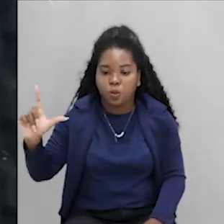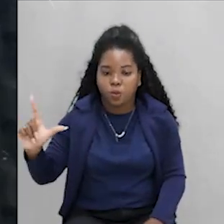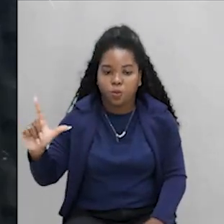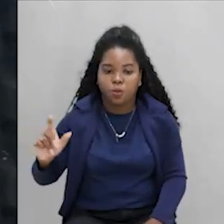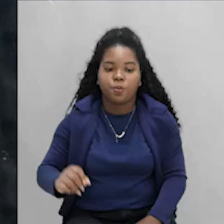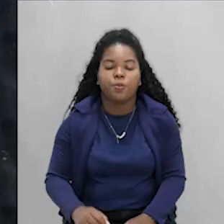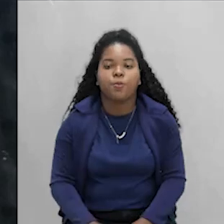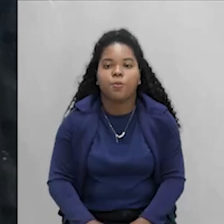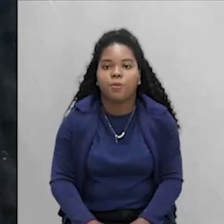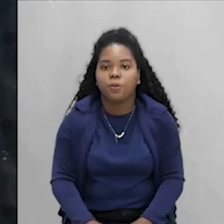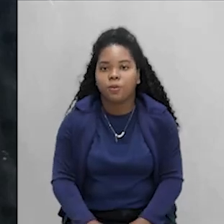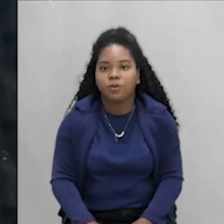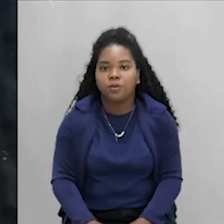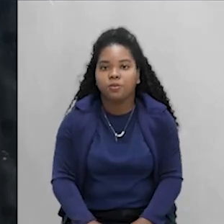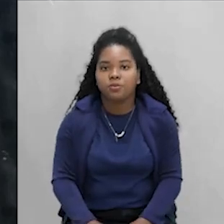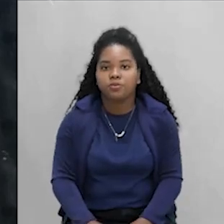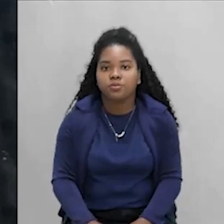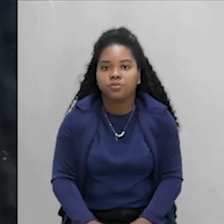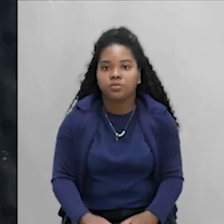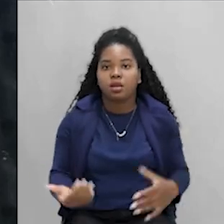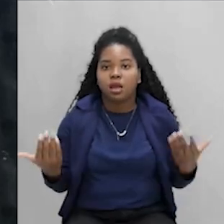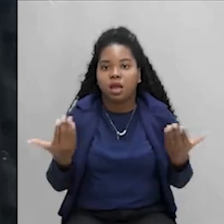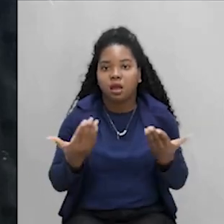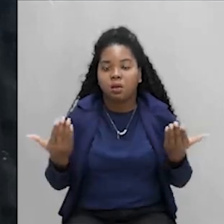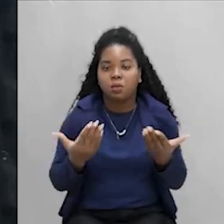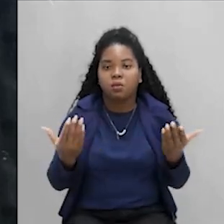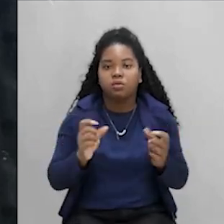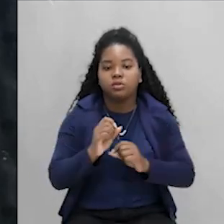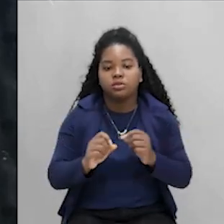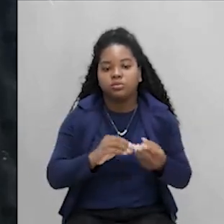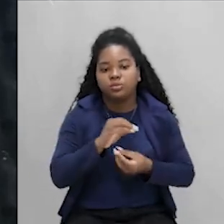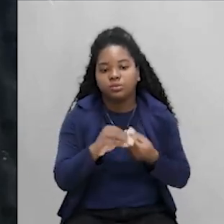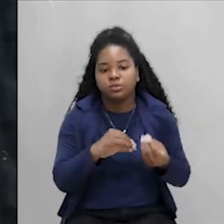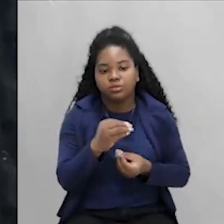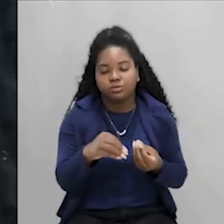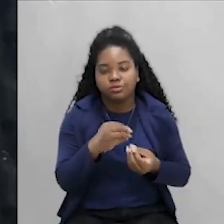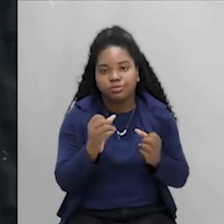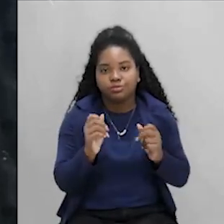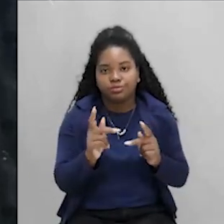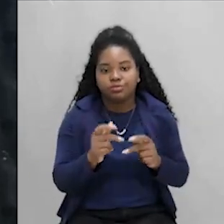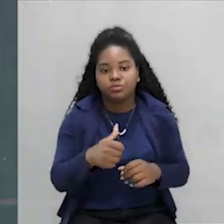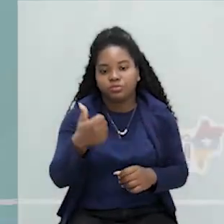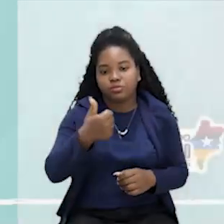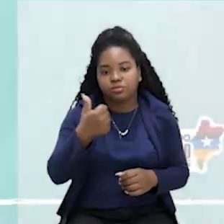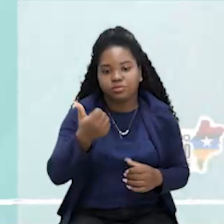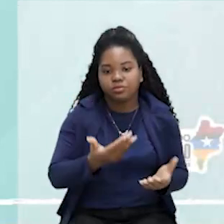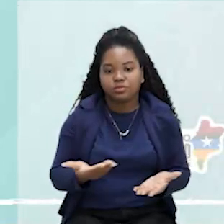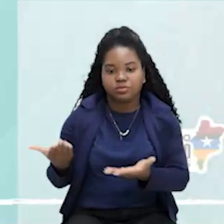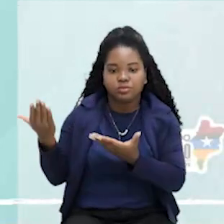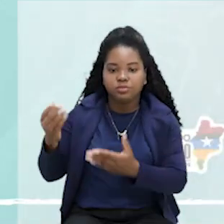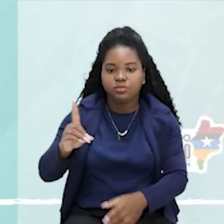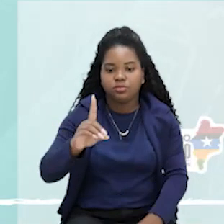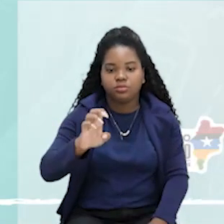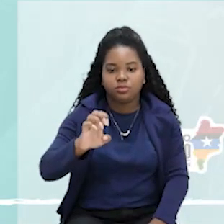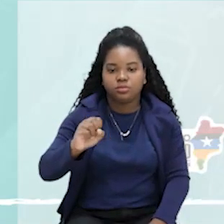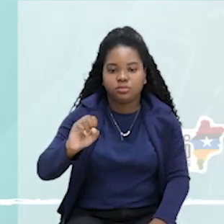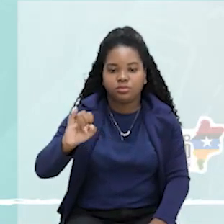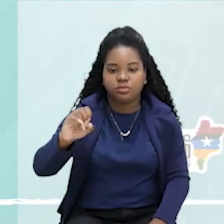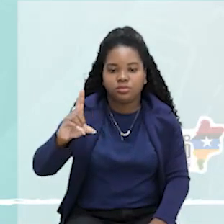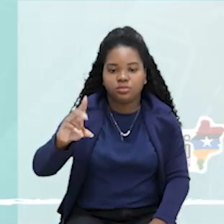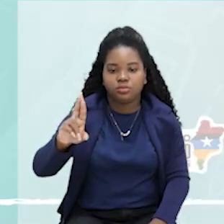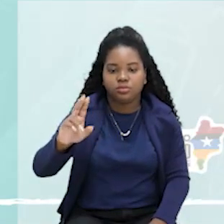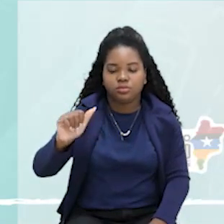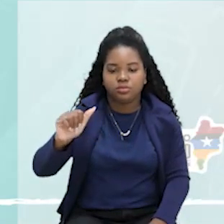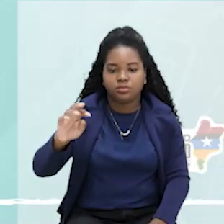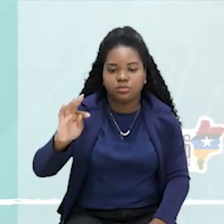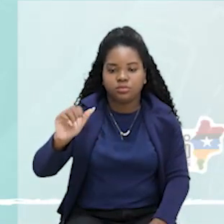da hidroxila agora vamos para as reações primeira reação desidratação né